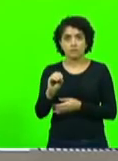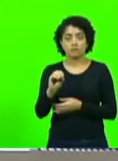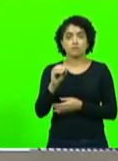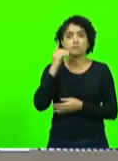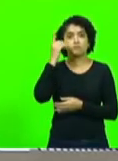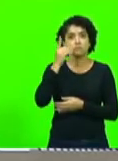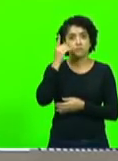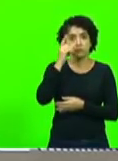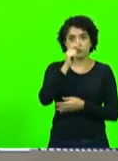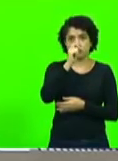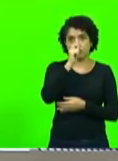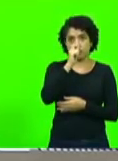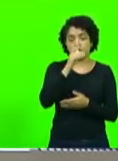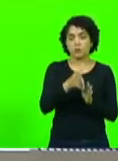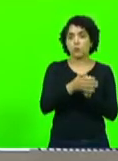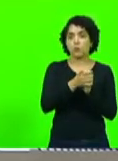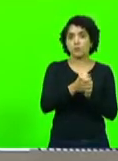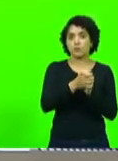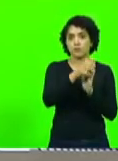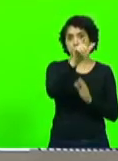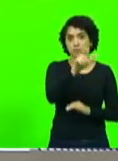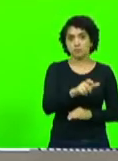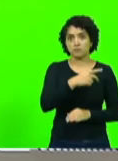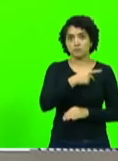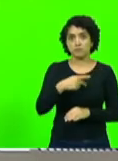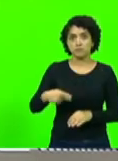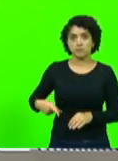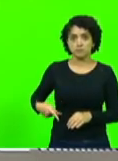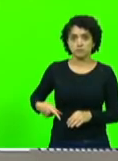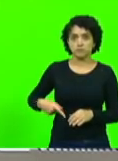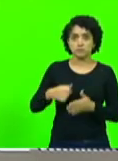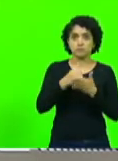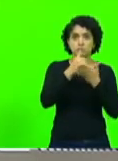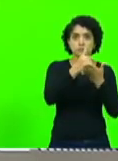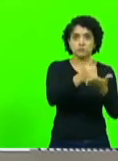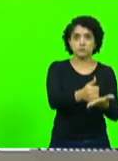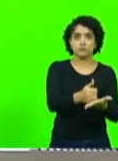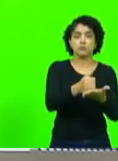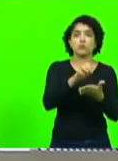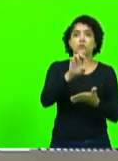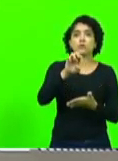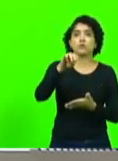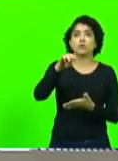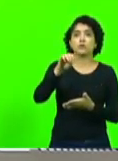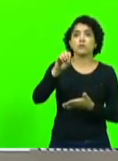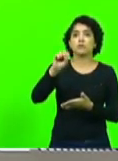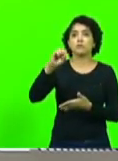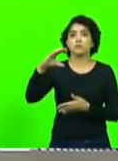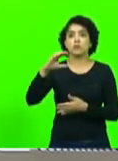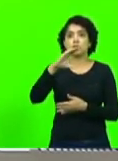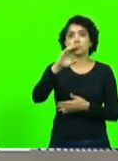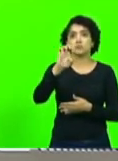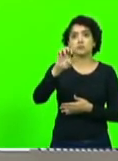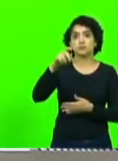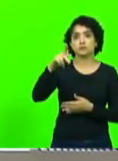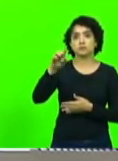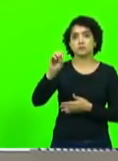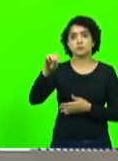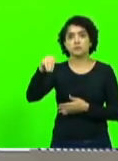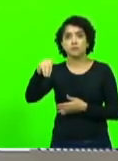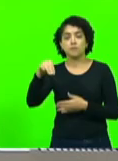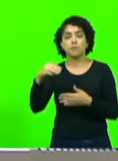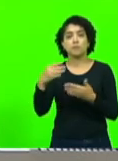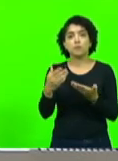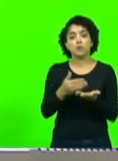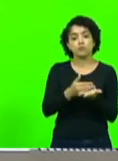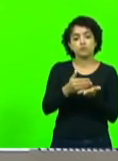Amin, cumprimentando o presidente da Fundação de Apoio ao EMOSC, CEPOM, pela iniciativa desta